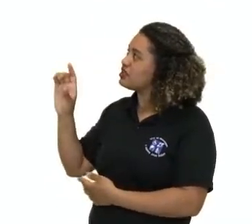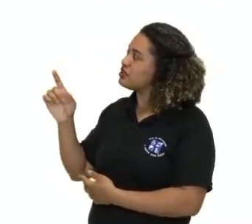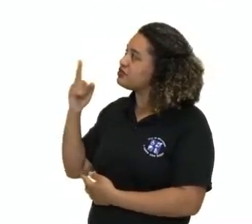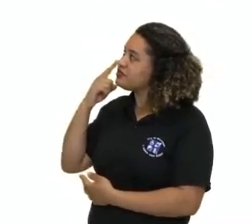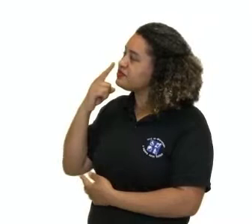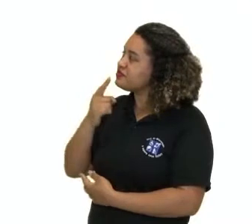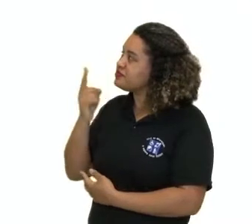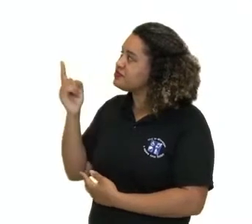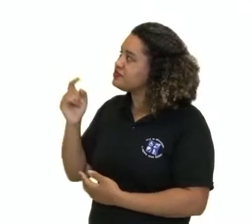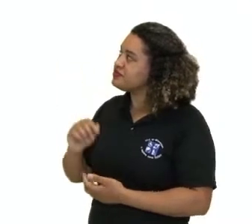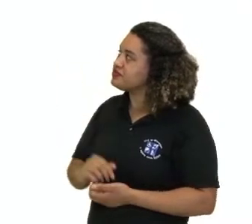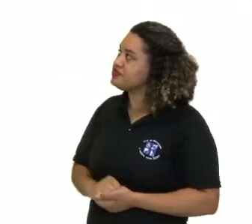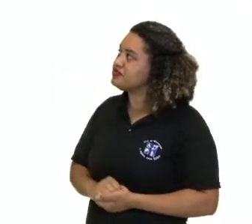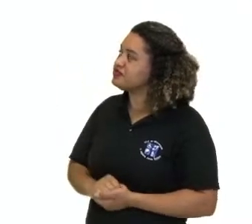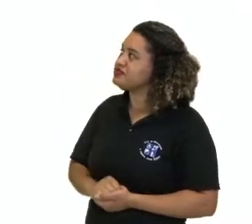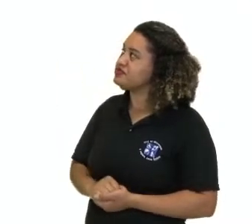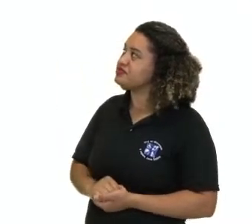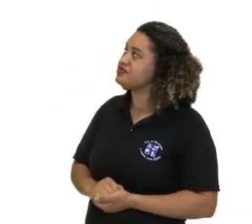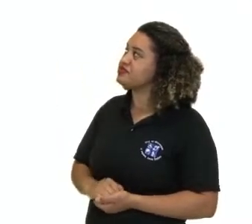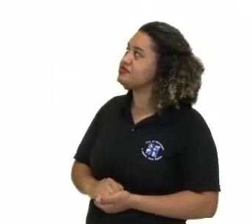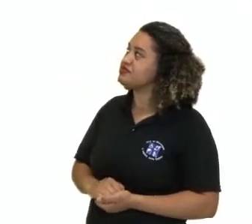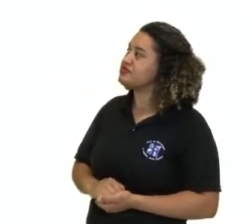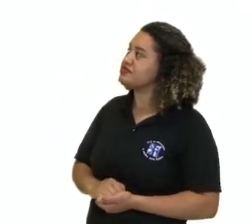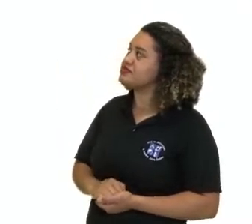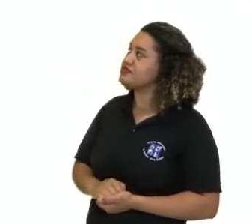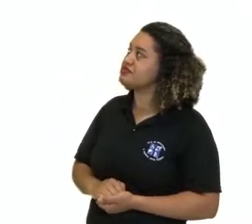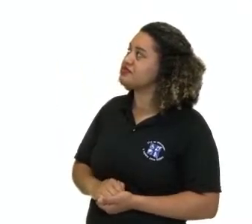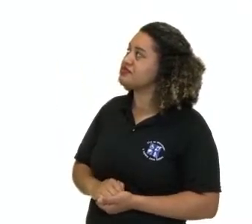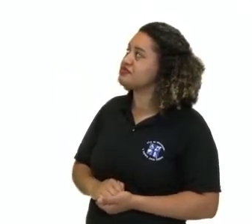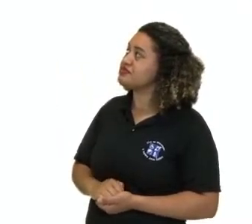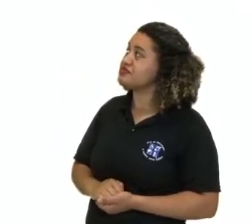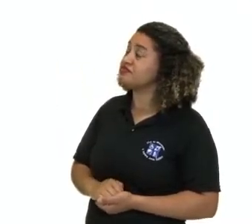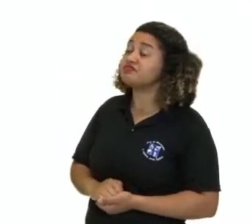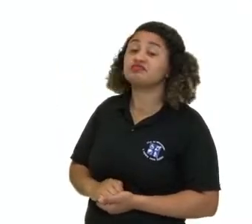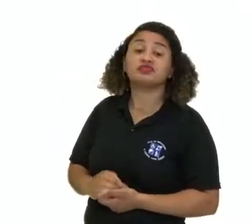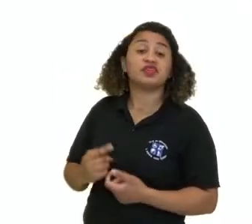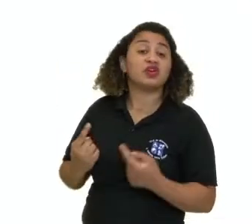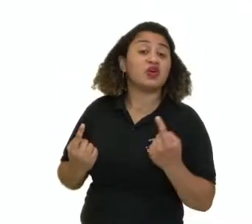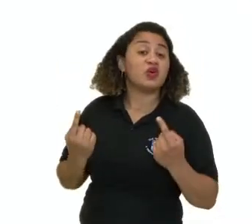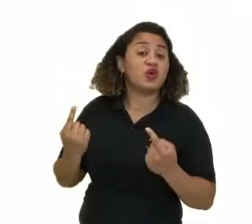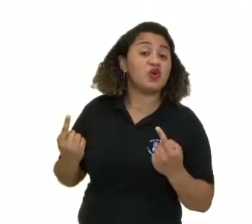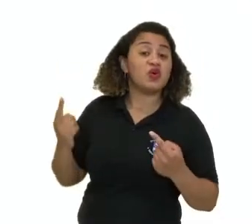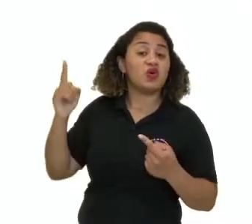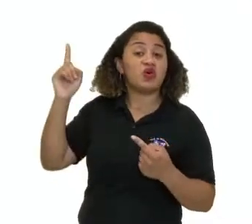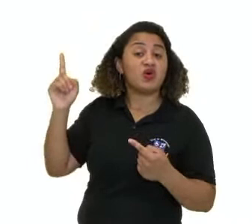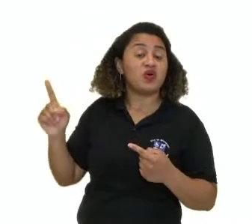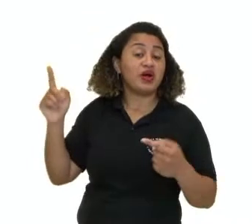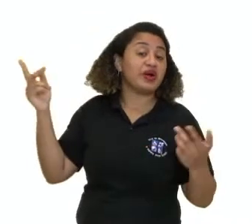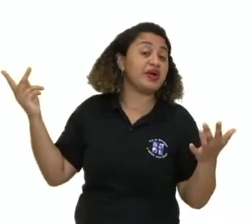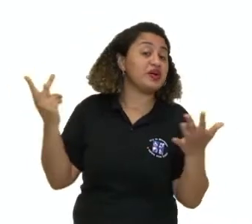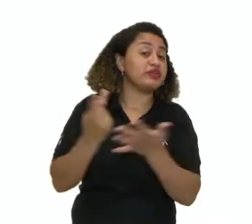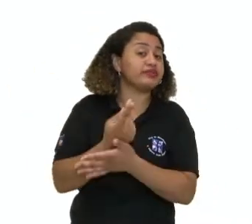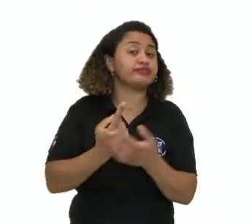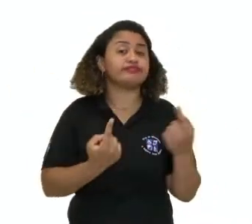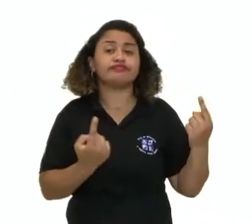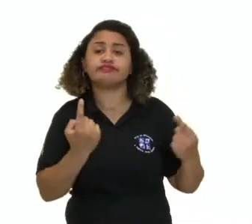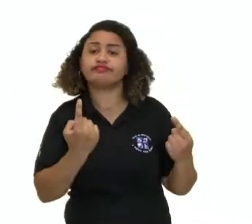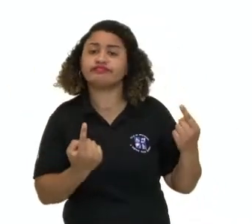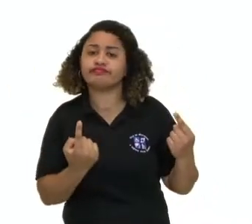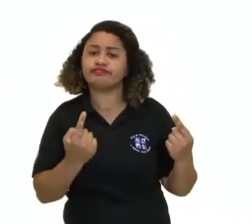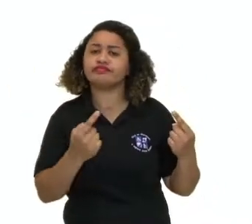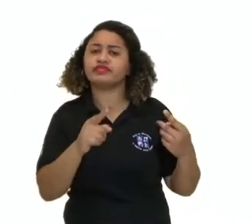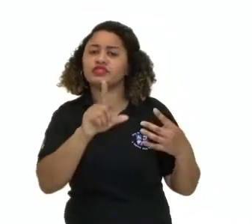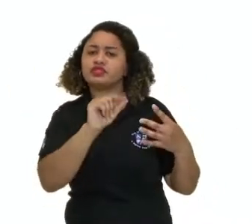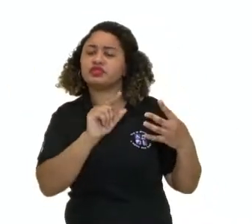a entregou. Ela entregou a carta a ele. Qual dessas está errada? Assinala